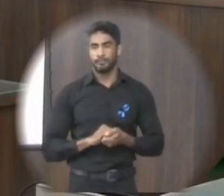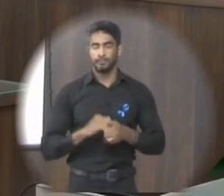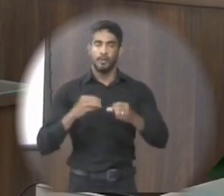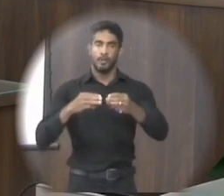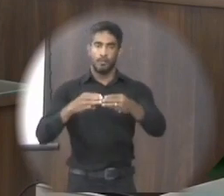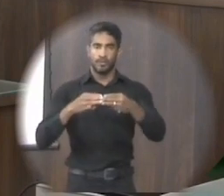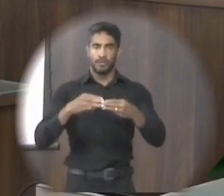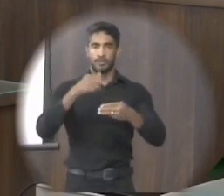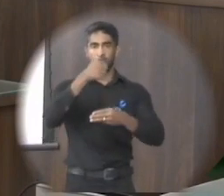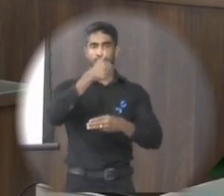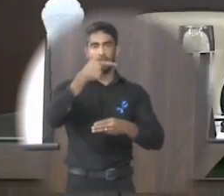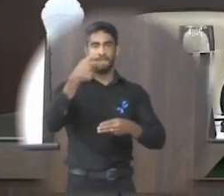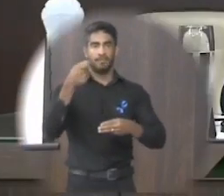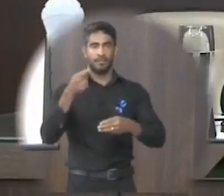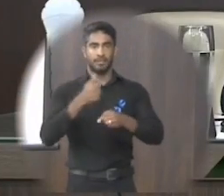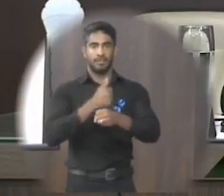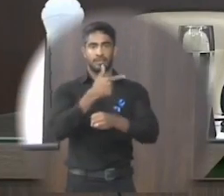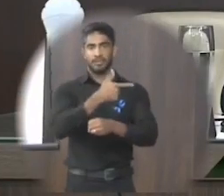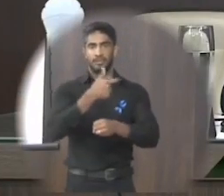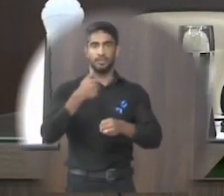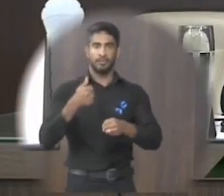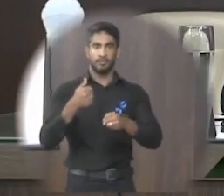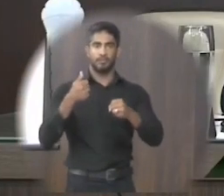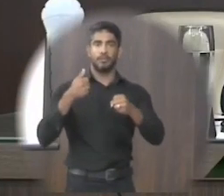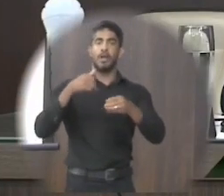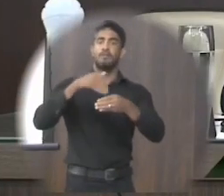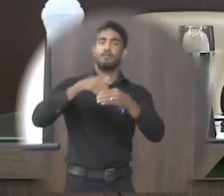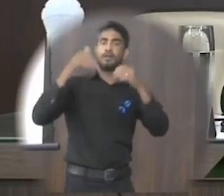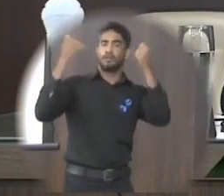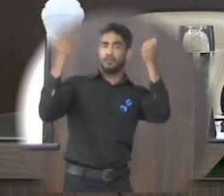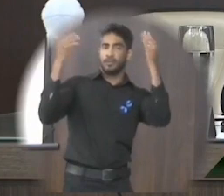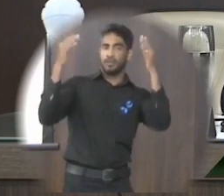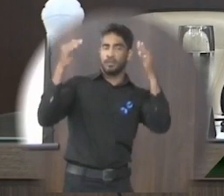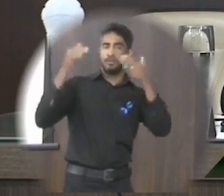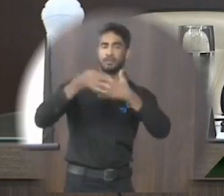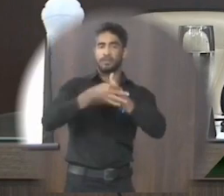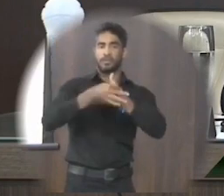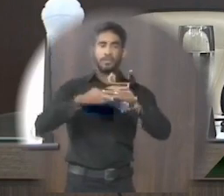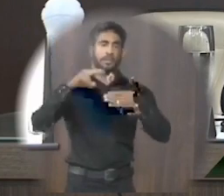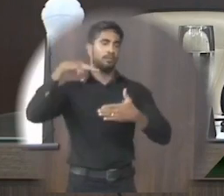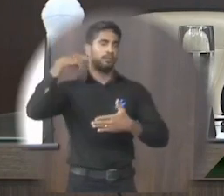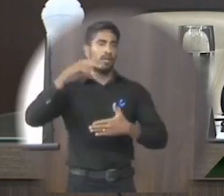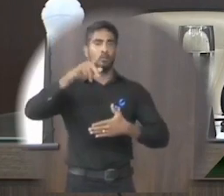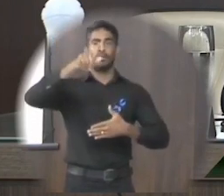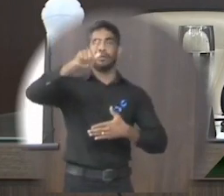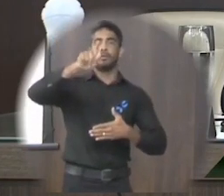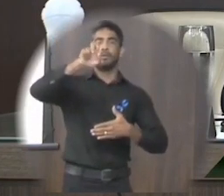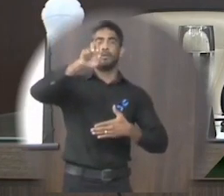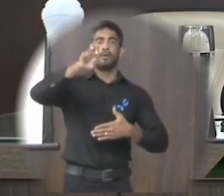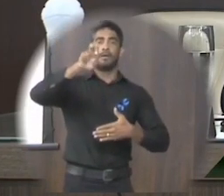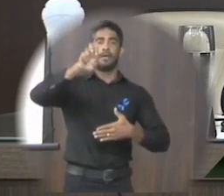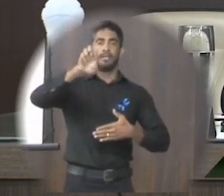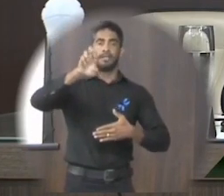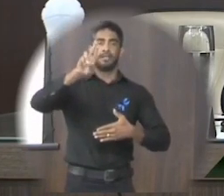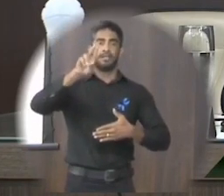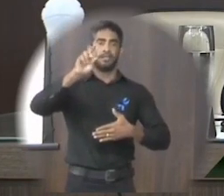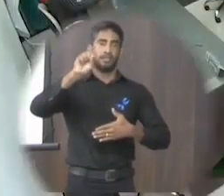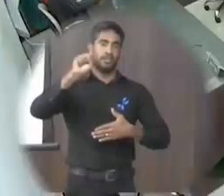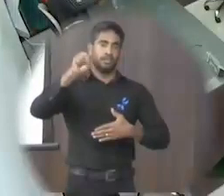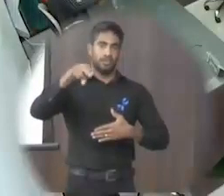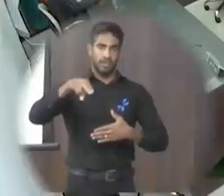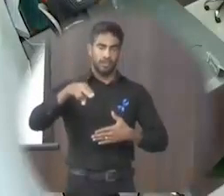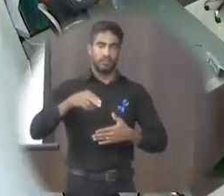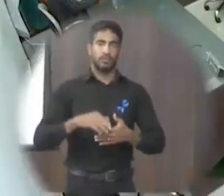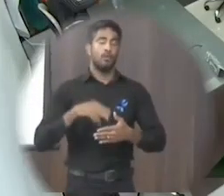Moção 120/2021, voto de congratulação, de autoria do vereador Gerson do Espírito Santo de Souza. Excelentíssimo senhor